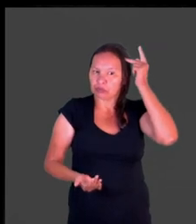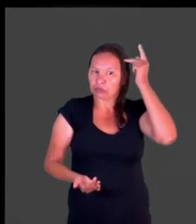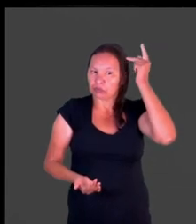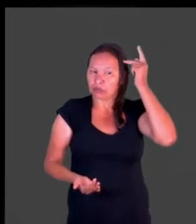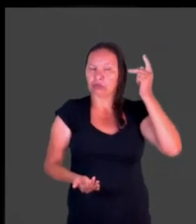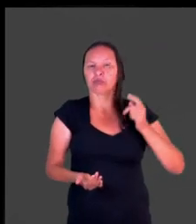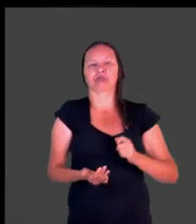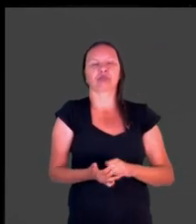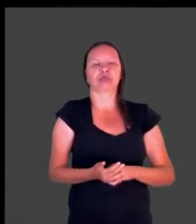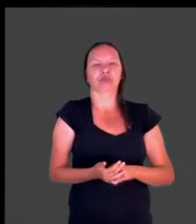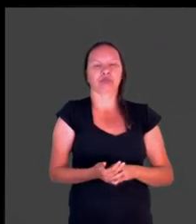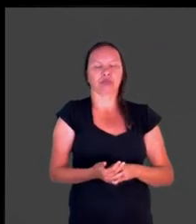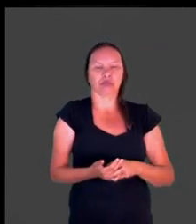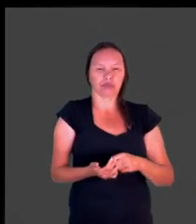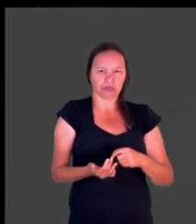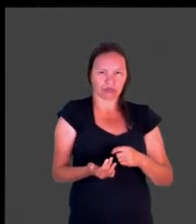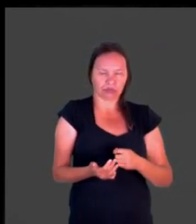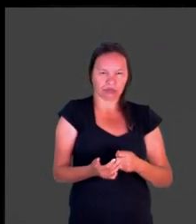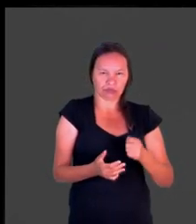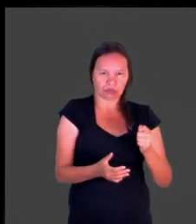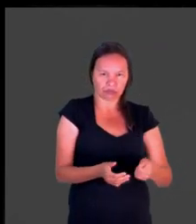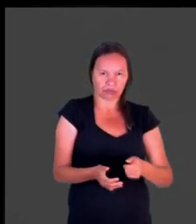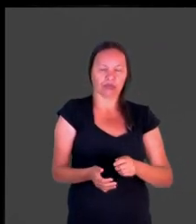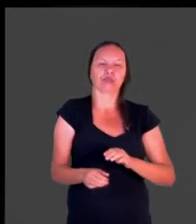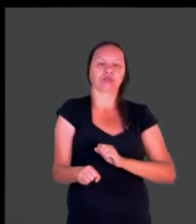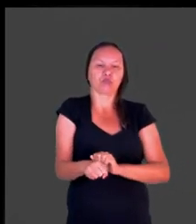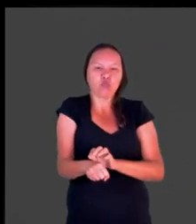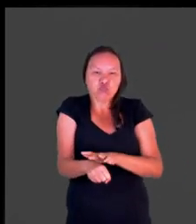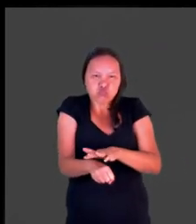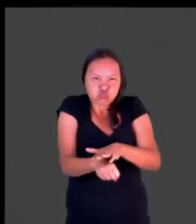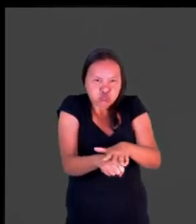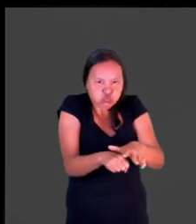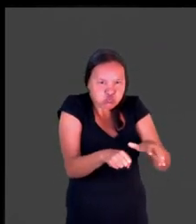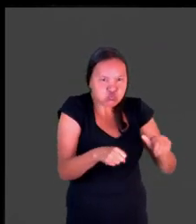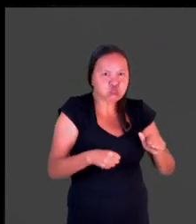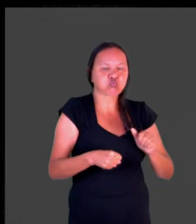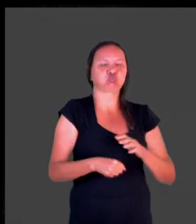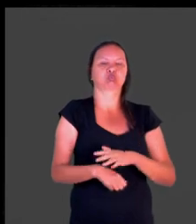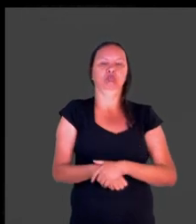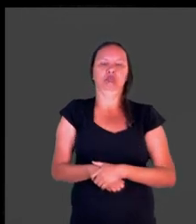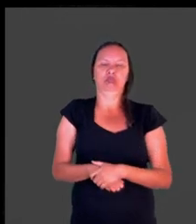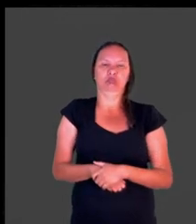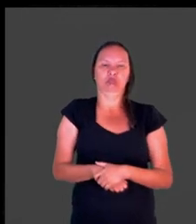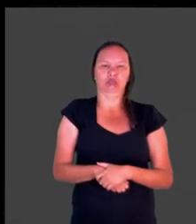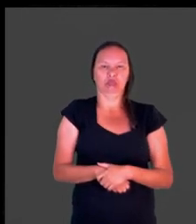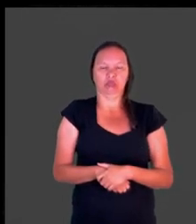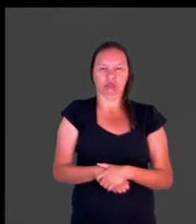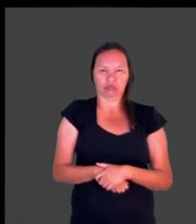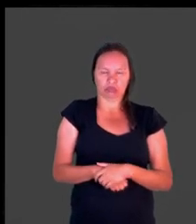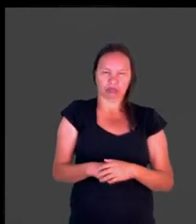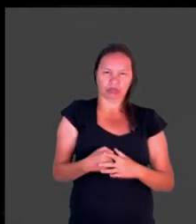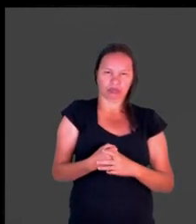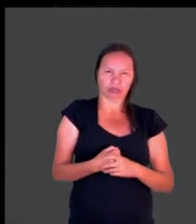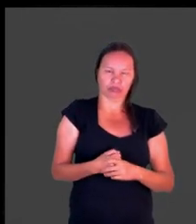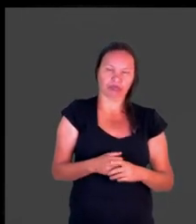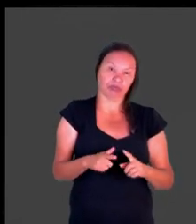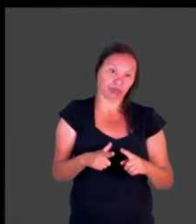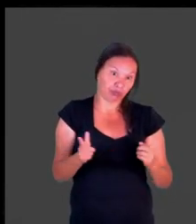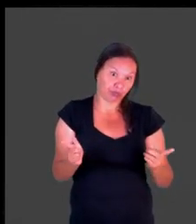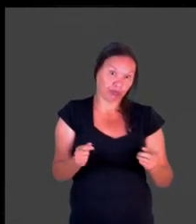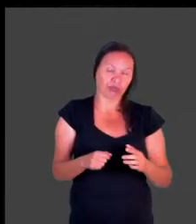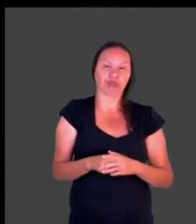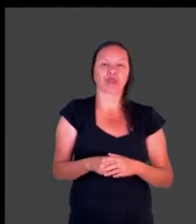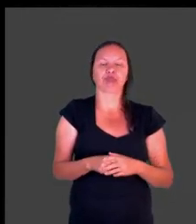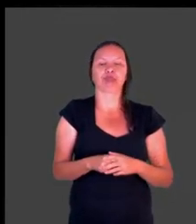aplicação desses recursos durante a pandemia e e nesse foi